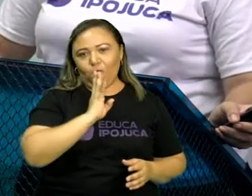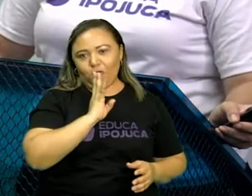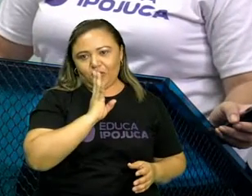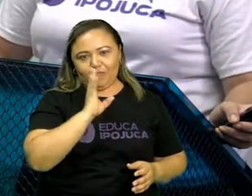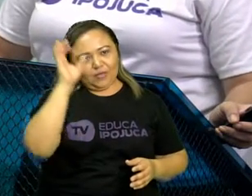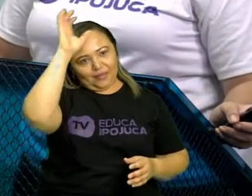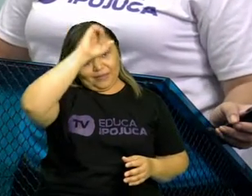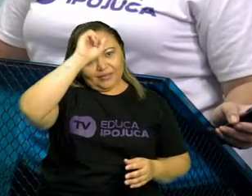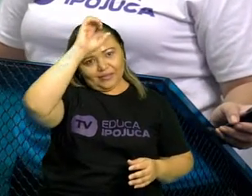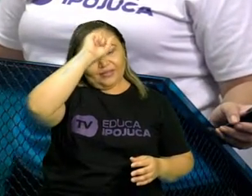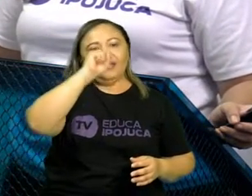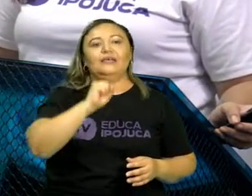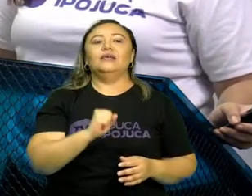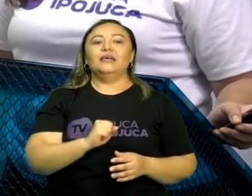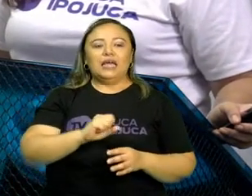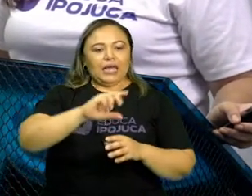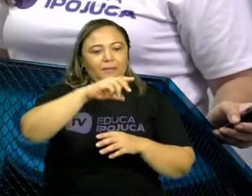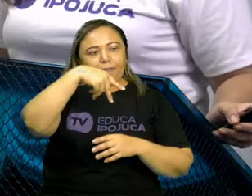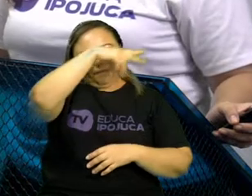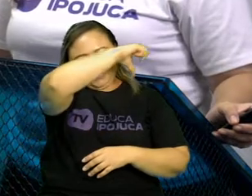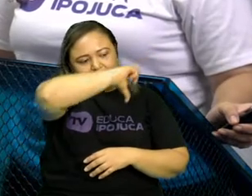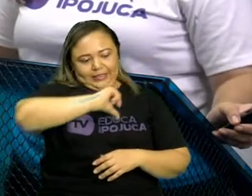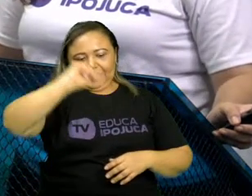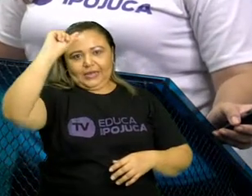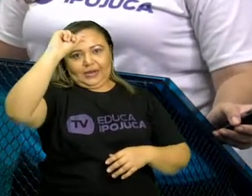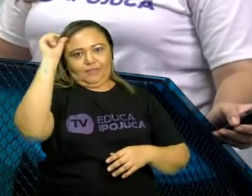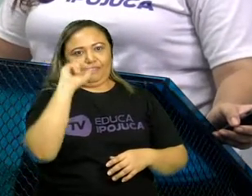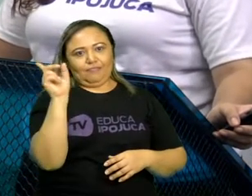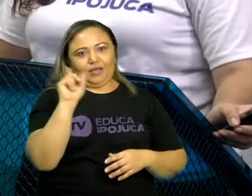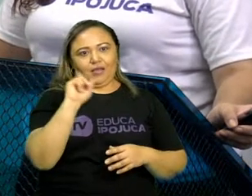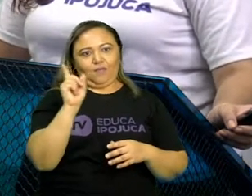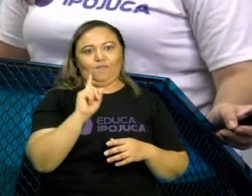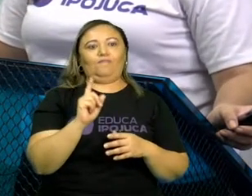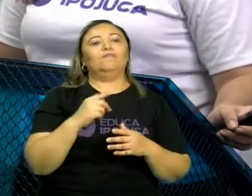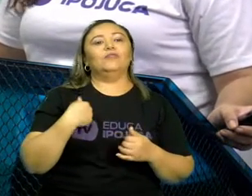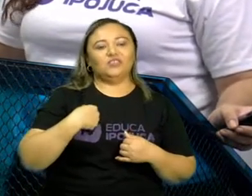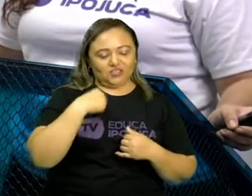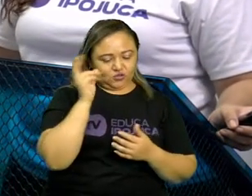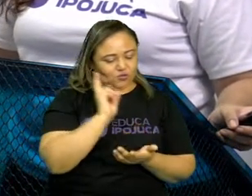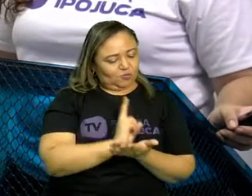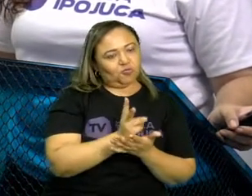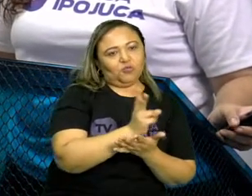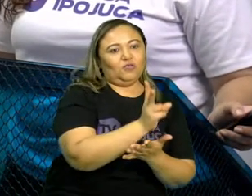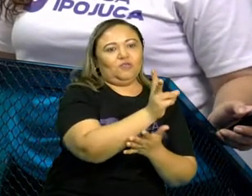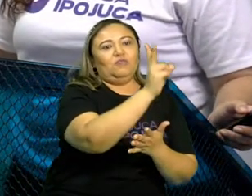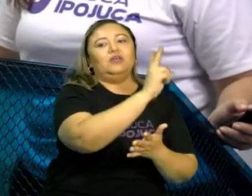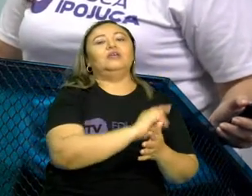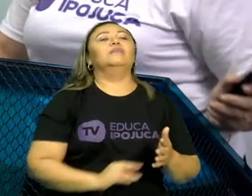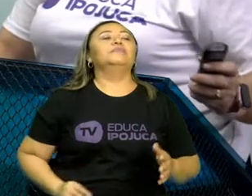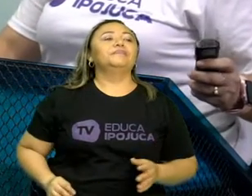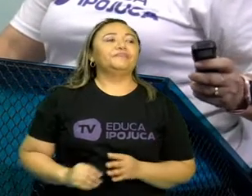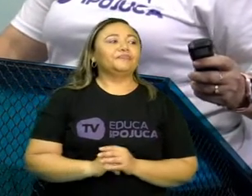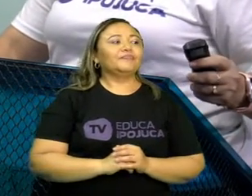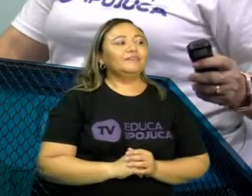da gente, ele leva para a vida toda. Então, são portas abertas que jamais serão fechadas.